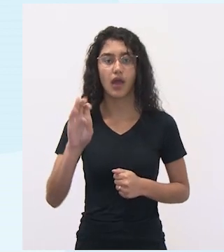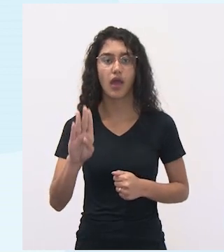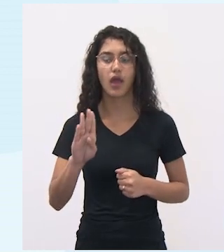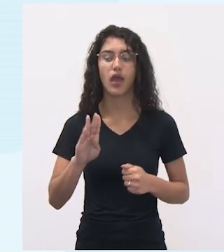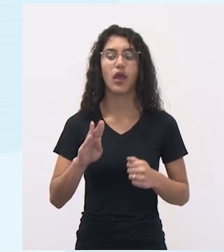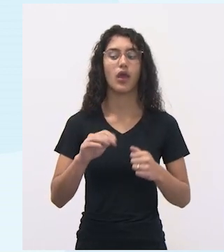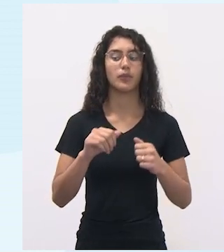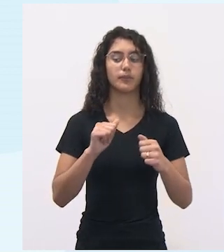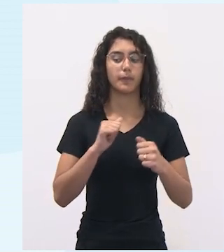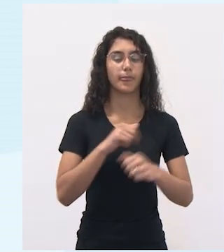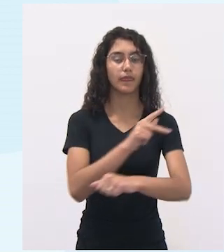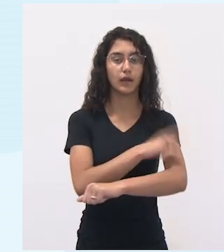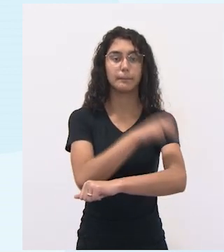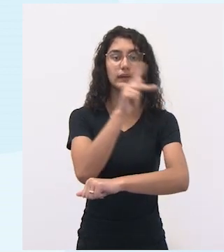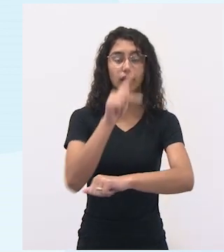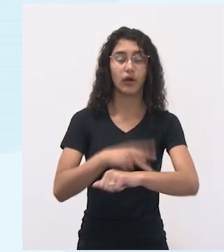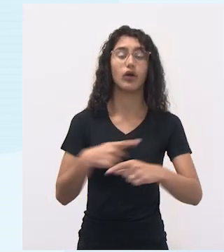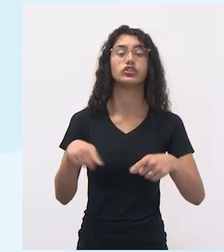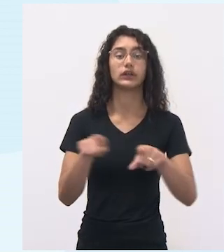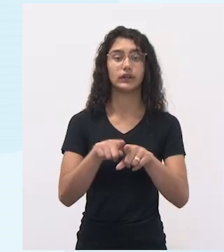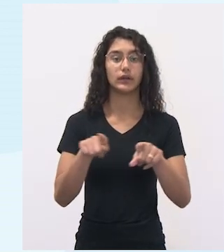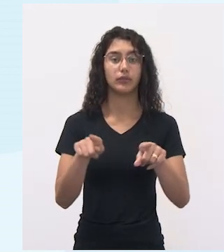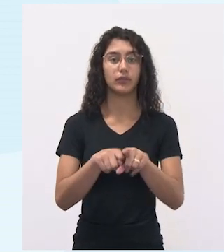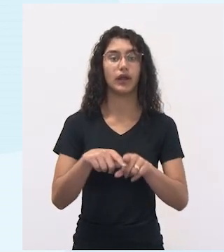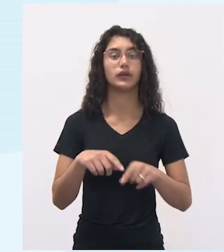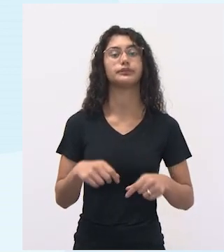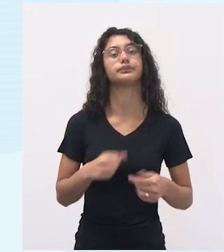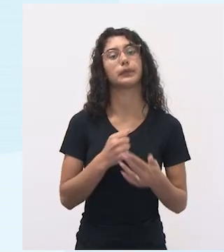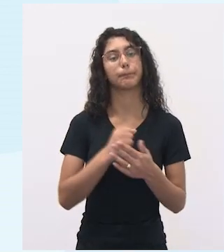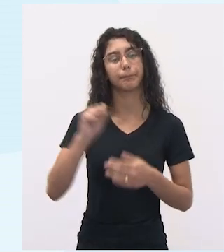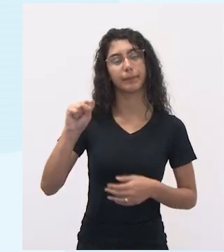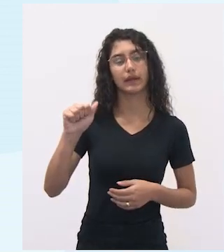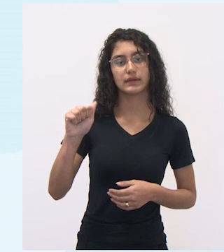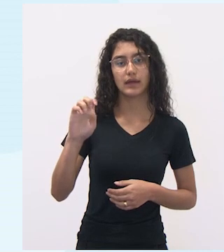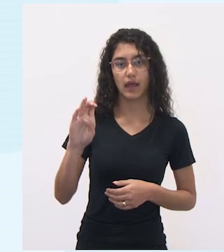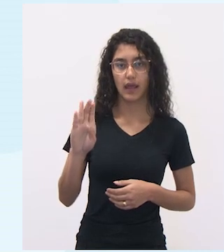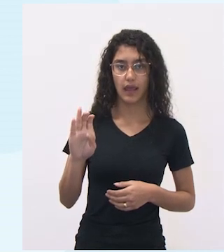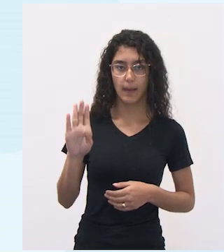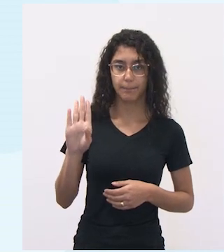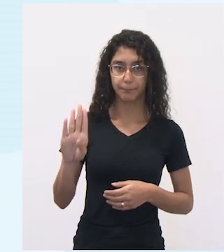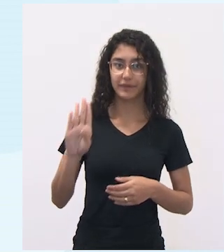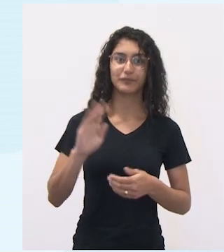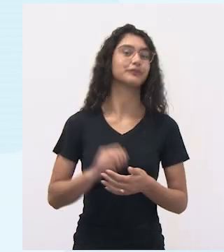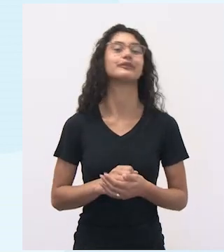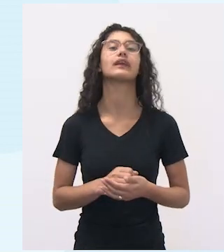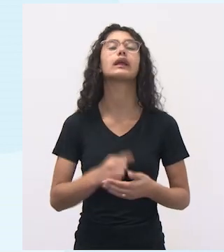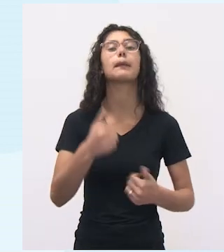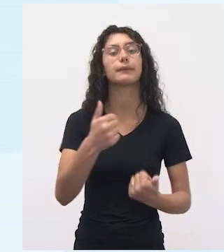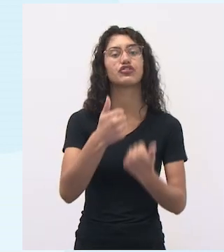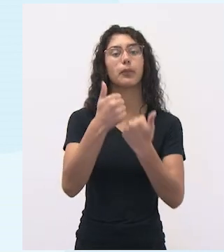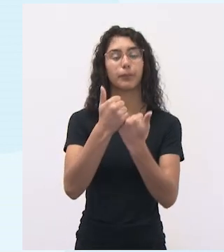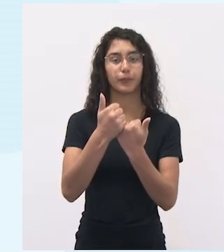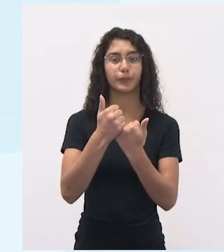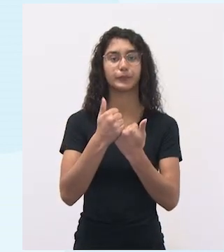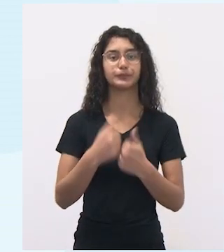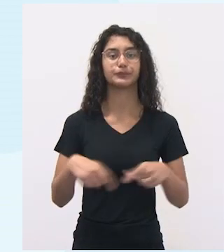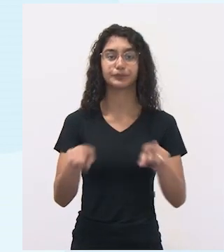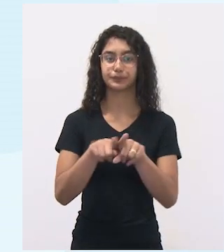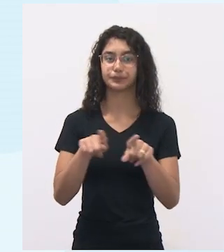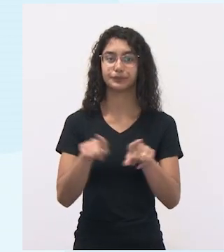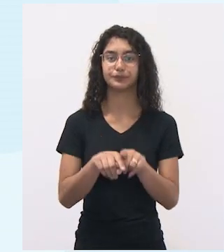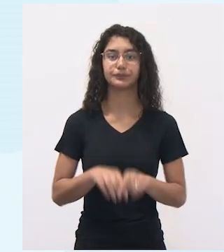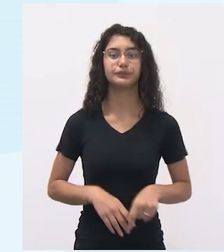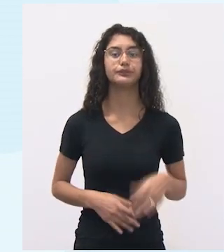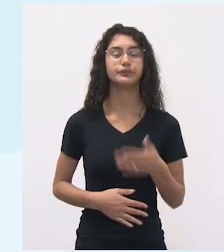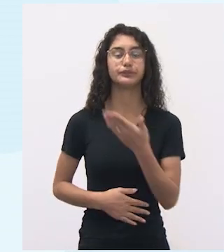os olhares que nós temos aí para o SAEB. Então, este é um também de apoio. O próximo também, por